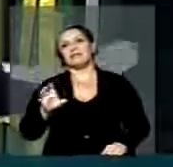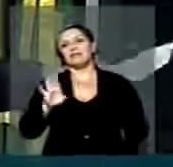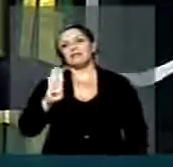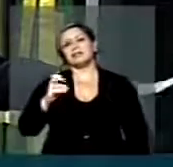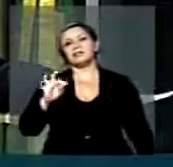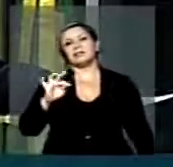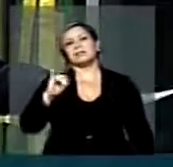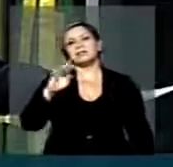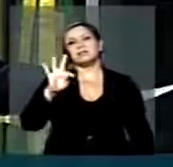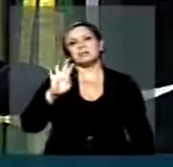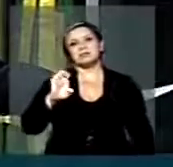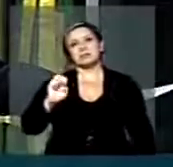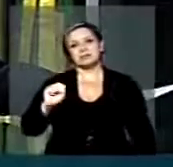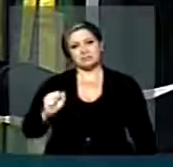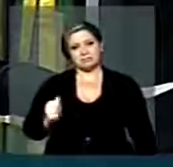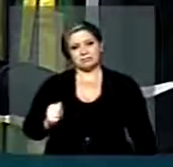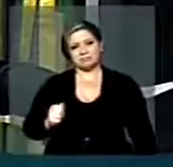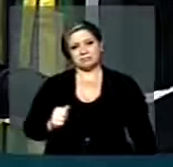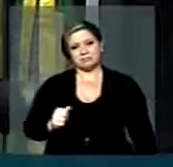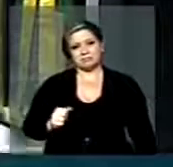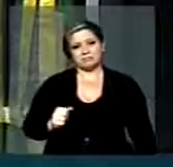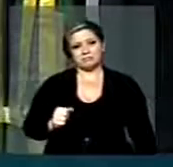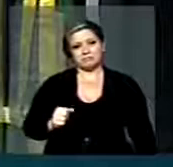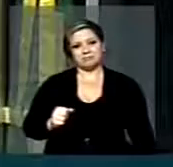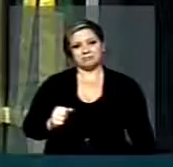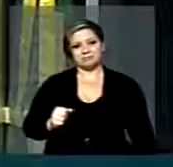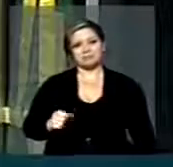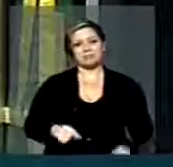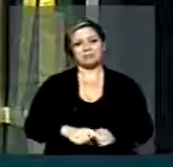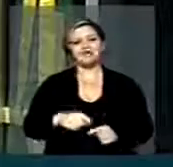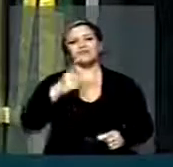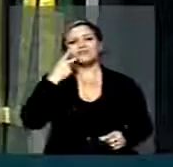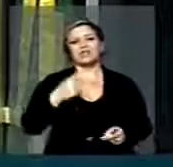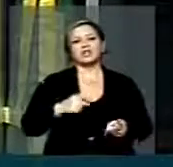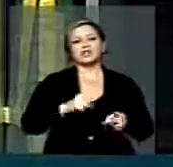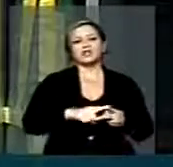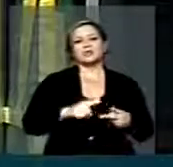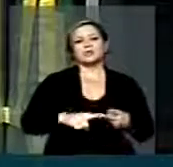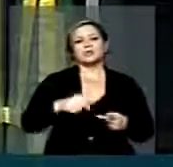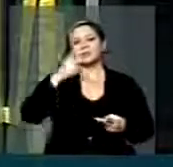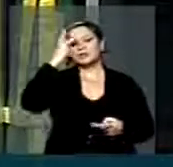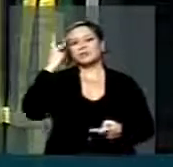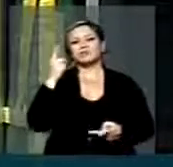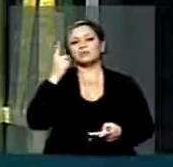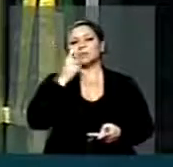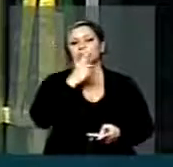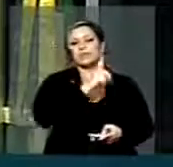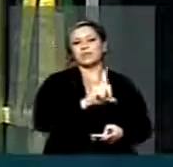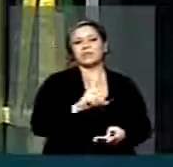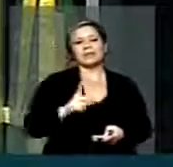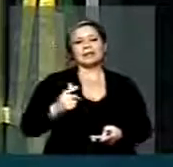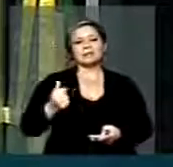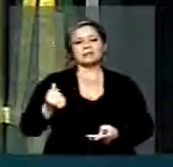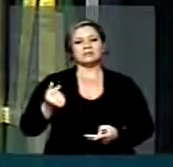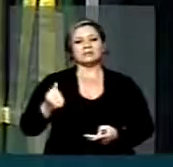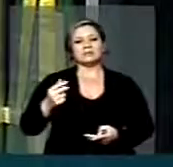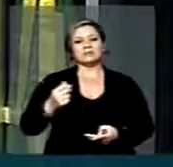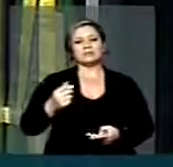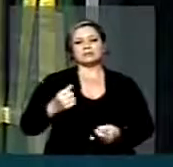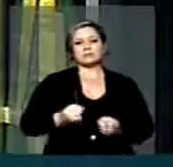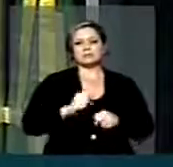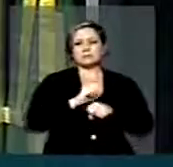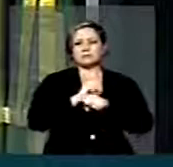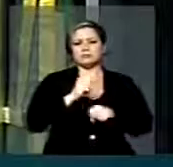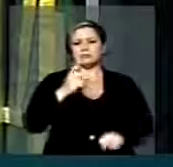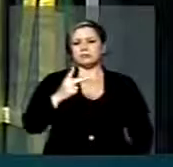O que aconteceu? Disse que 2 pessoas ganharam dinheiro com o PowerPoint.